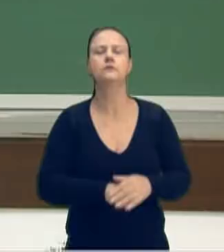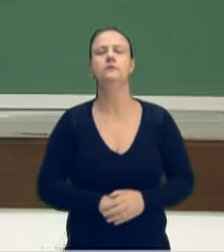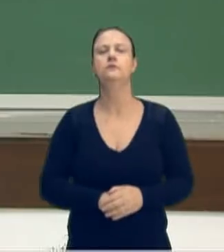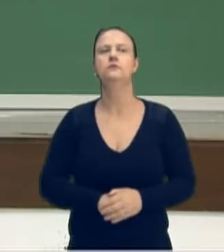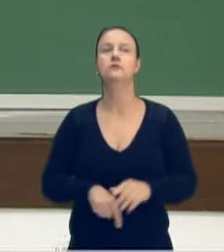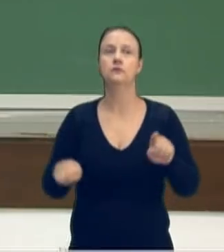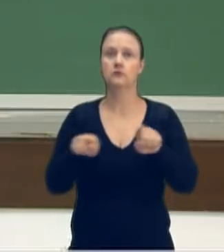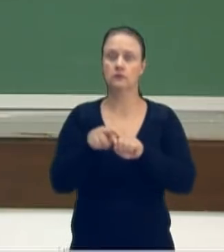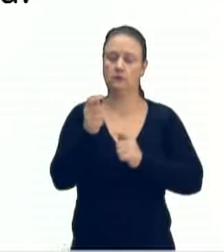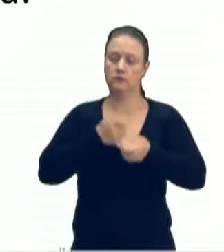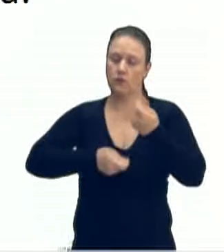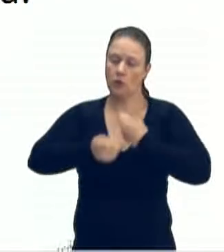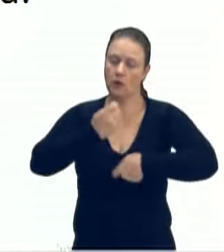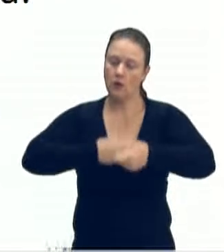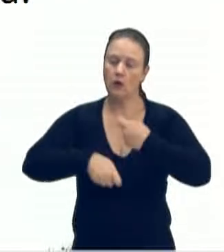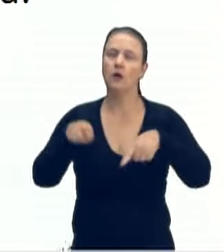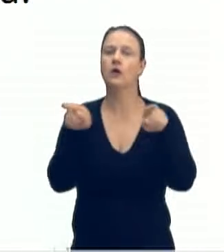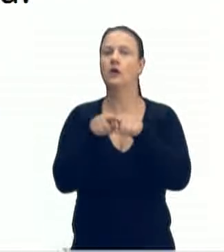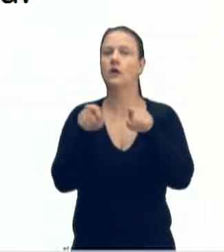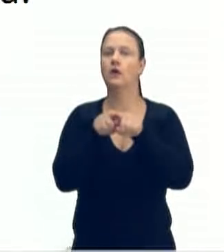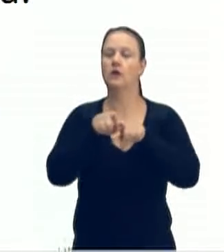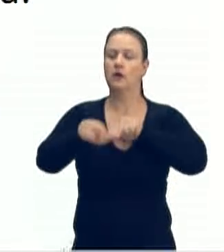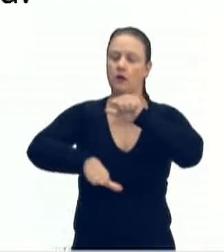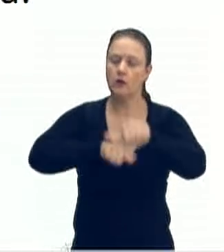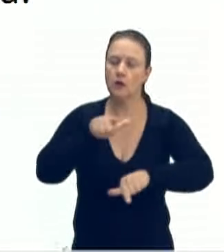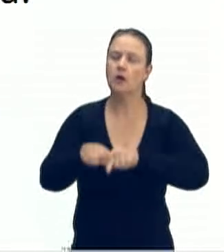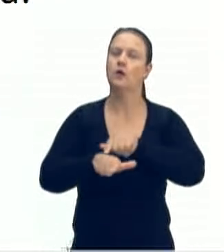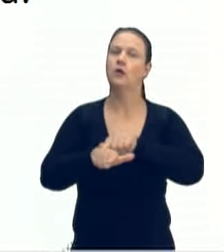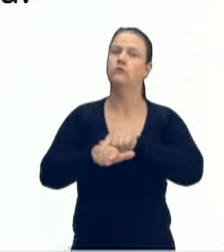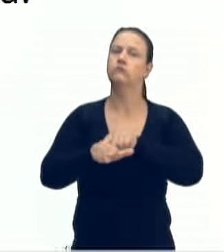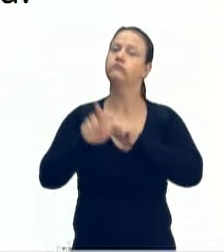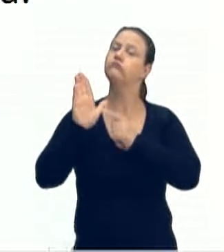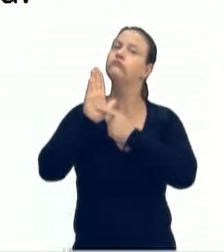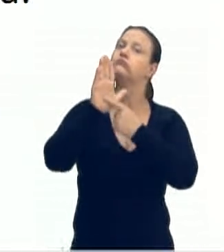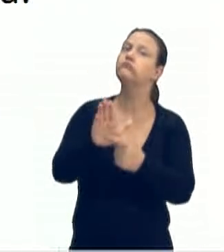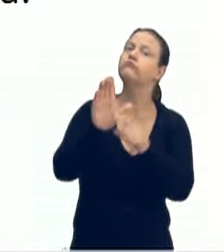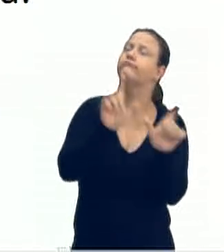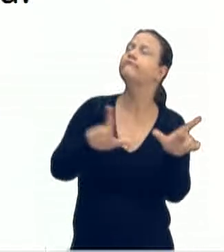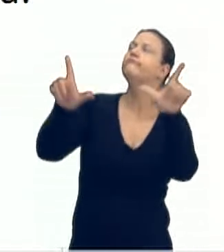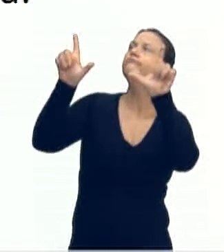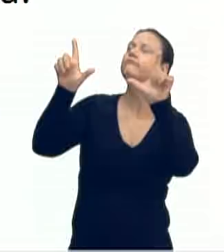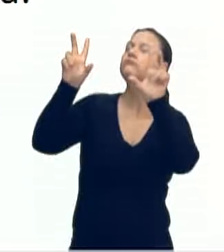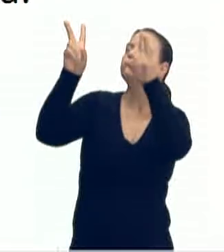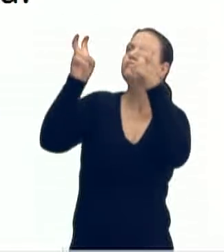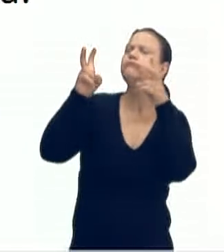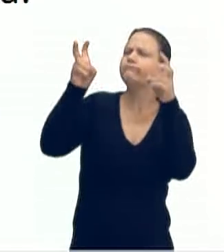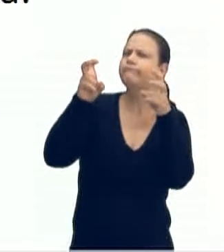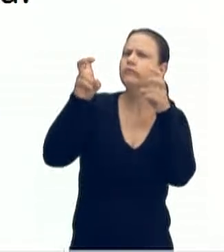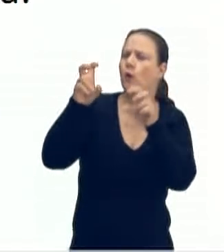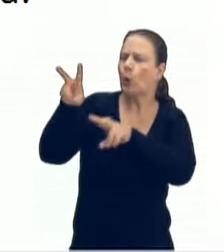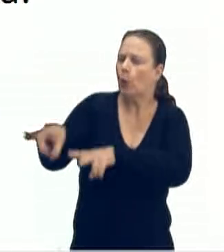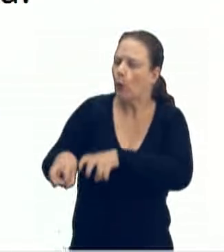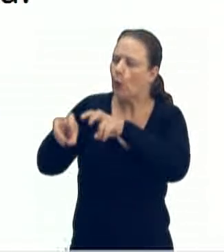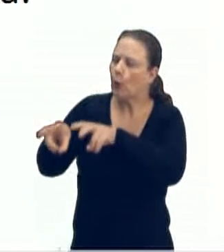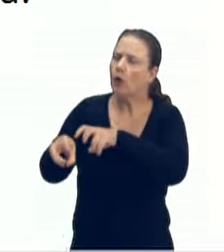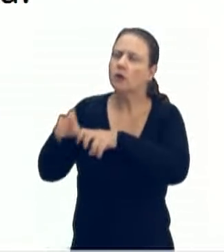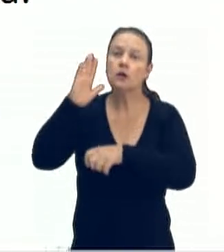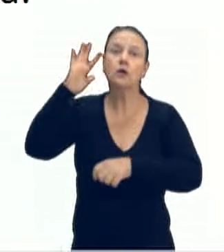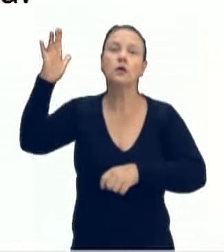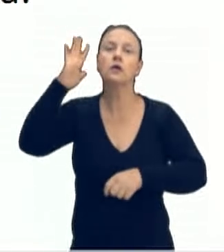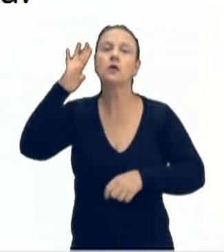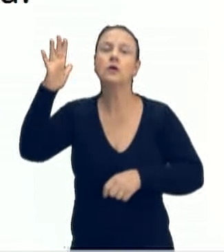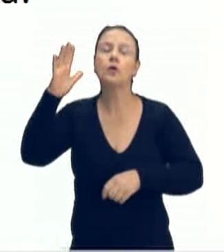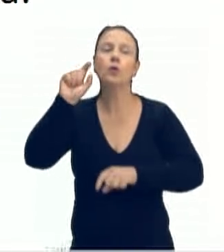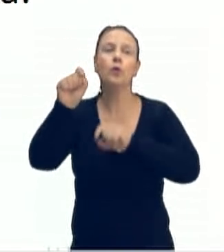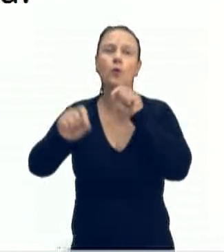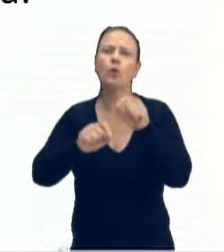trabalho, uma representação aqui de um camponês. Vocês conseguem imaginar o que é essa peça